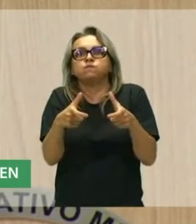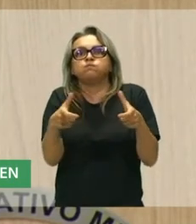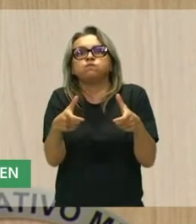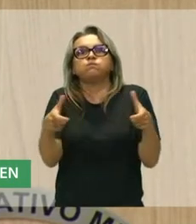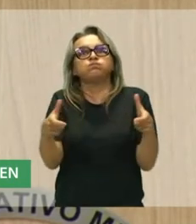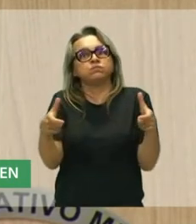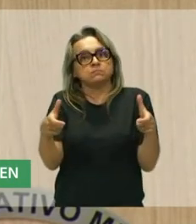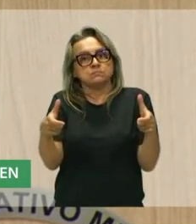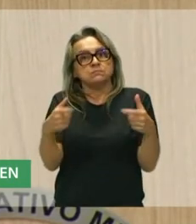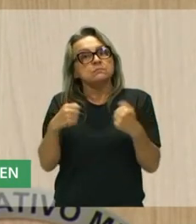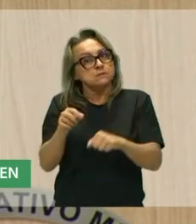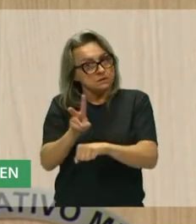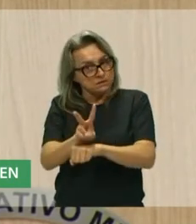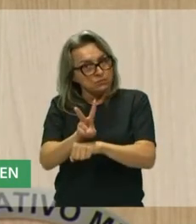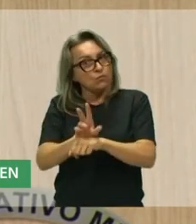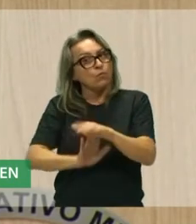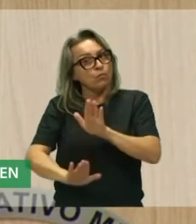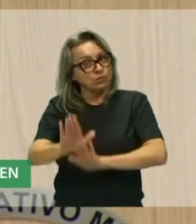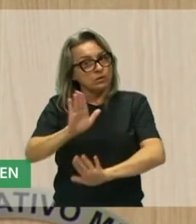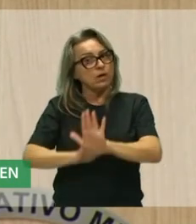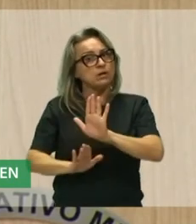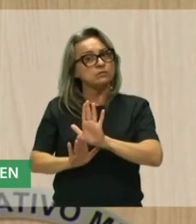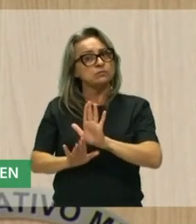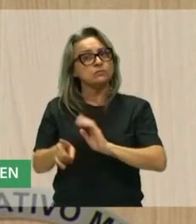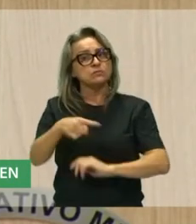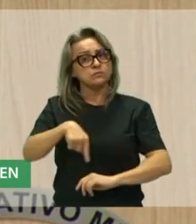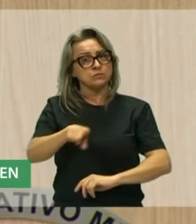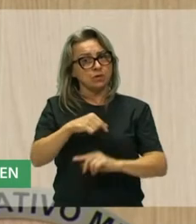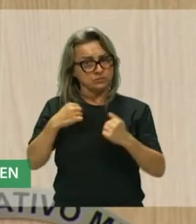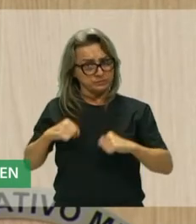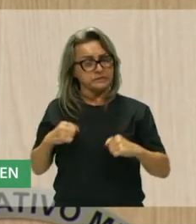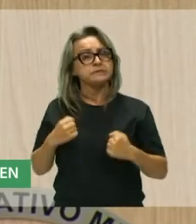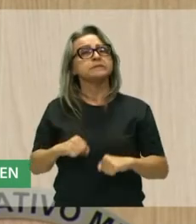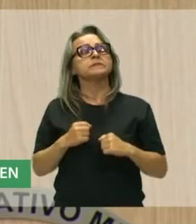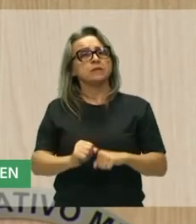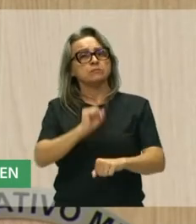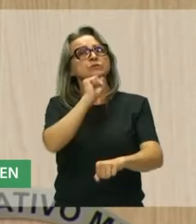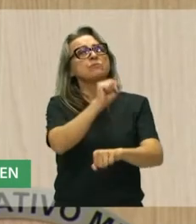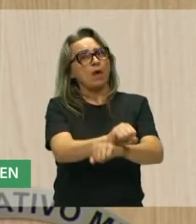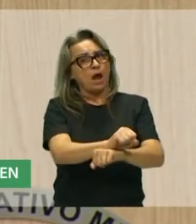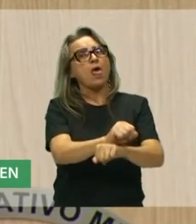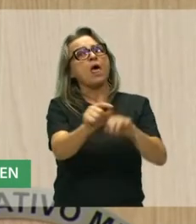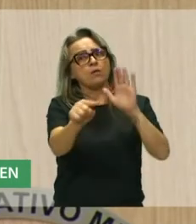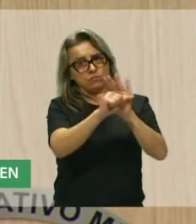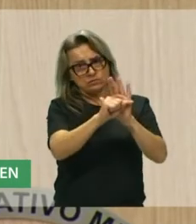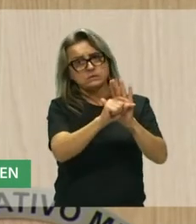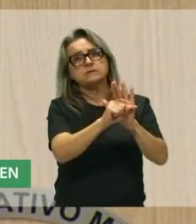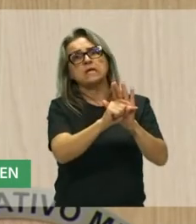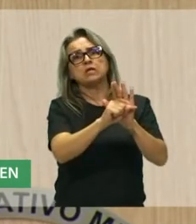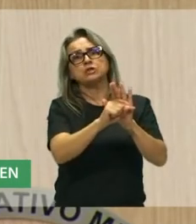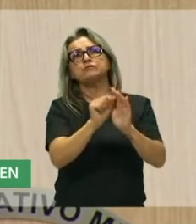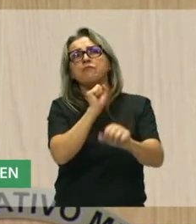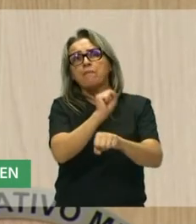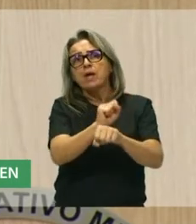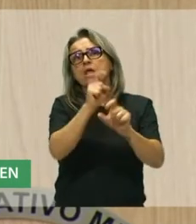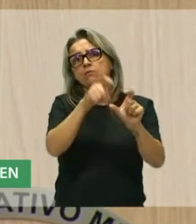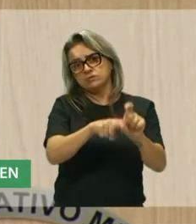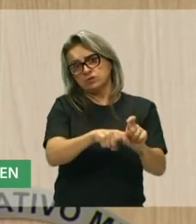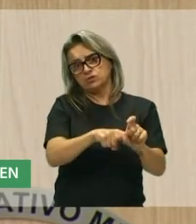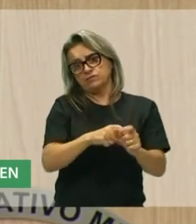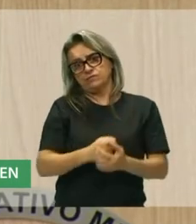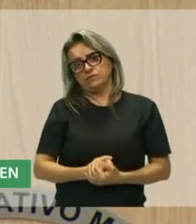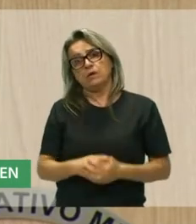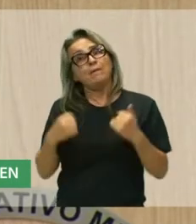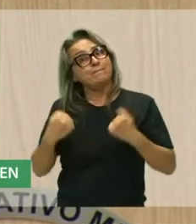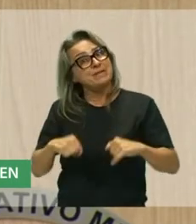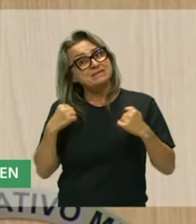temos que tomar cuidado com isso. Nós precisamos estancar essa hemorragia que está tendo e, para isso, não tem outro jeito senão ser uma